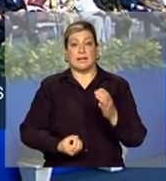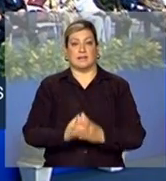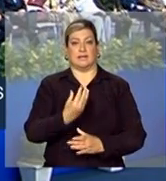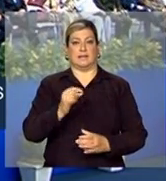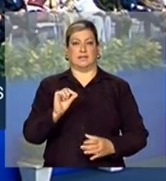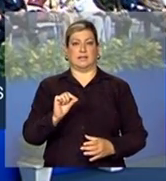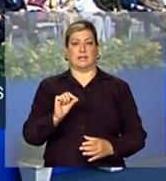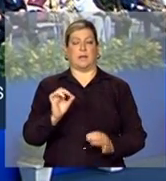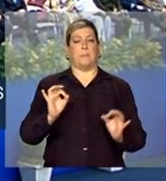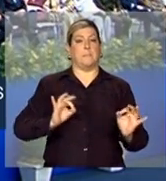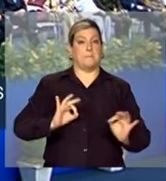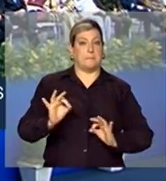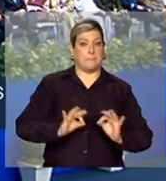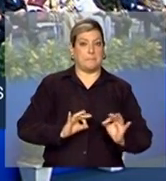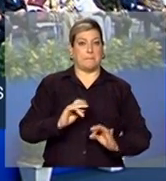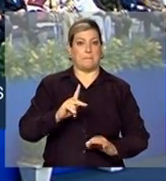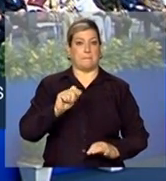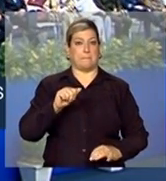se planeja